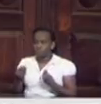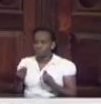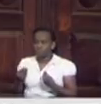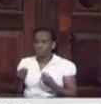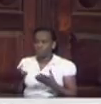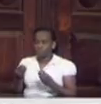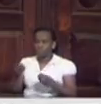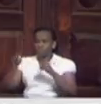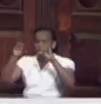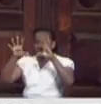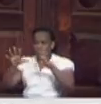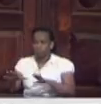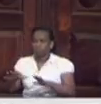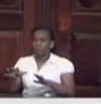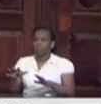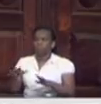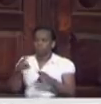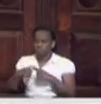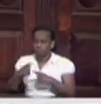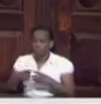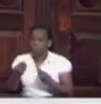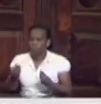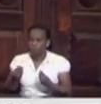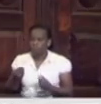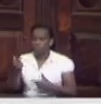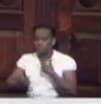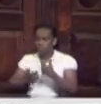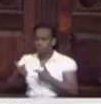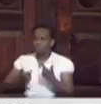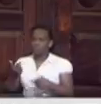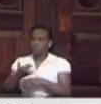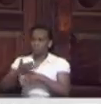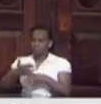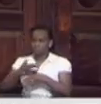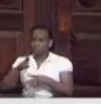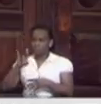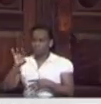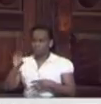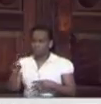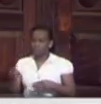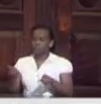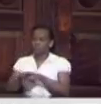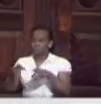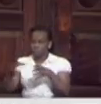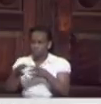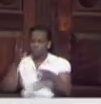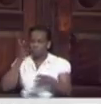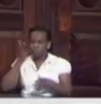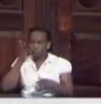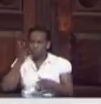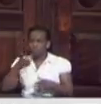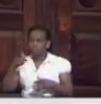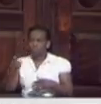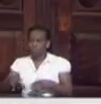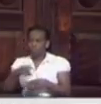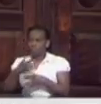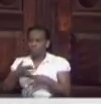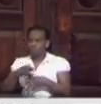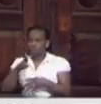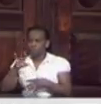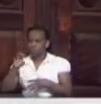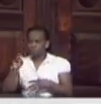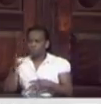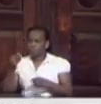muita luz para que a gente possa realmente ter uma cidade e uma Câmara Municipal da cidade do Rio de Janeiro